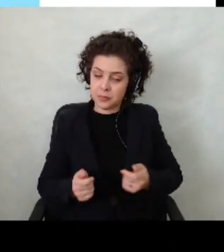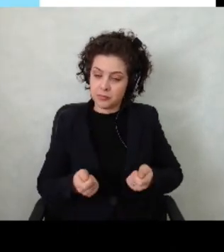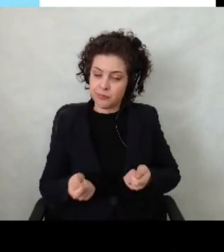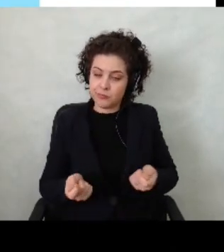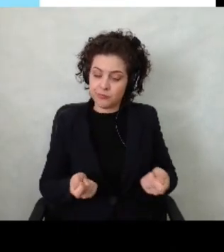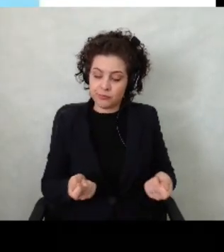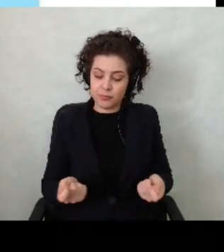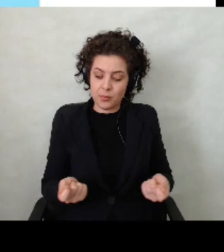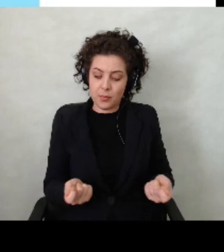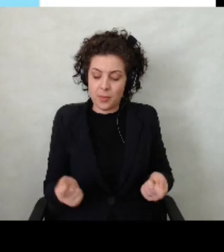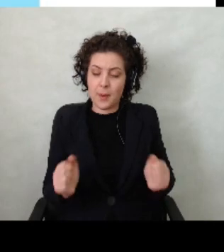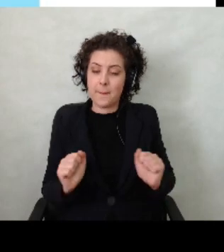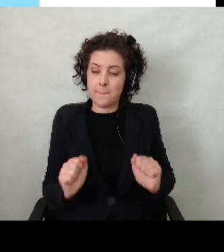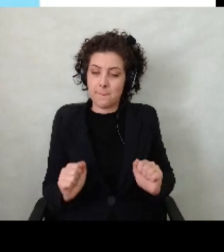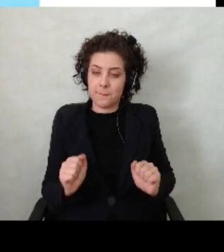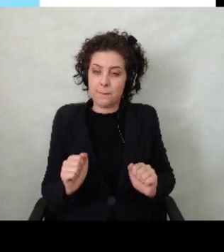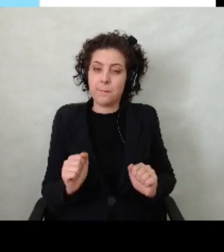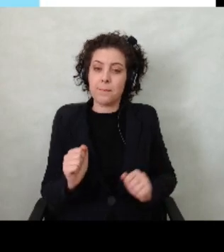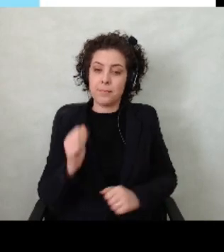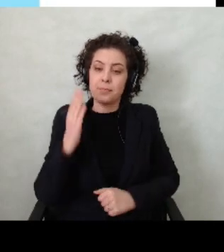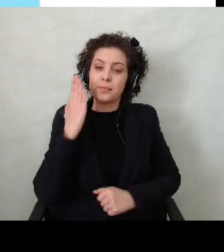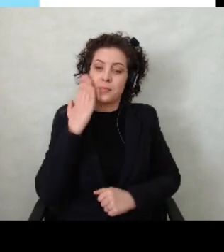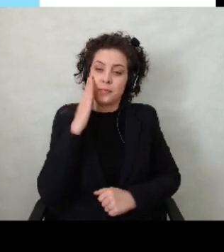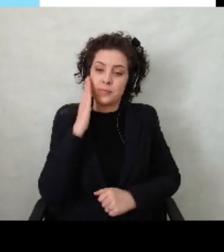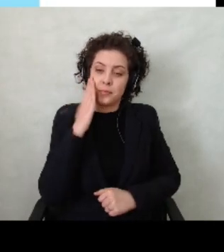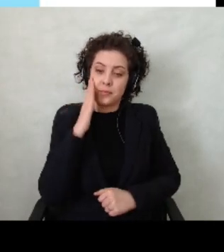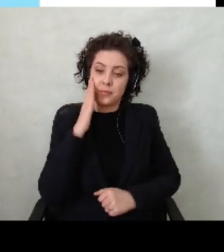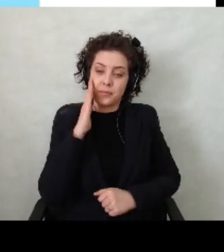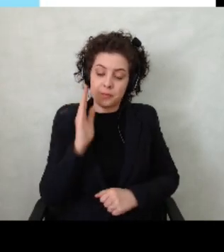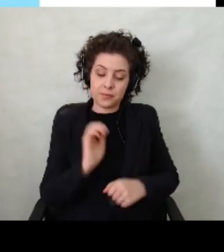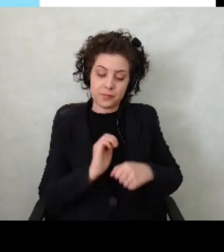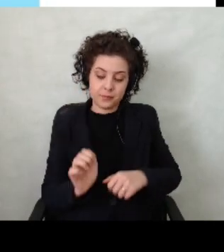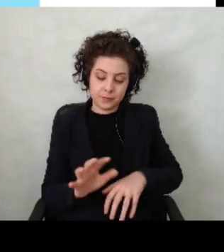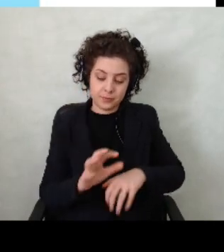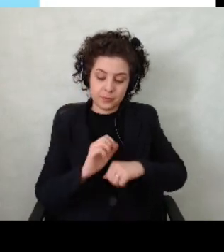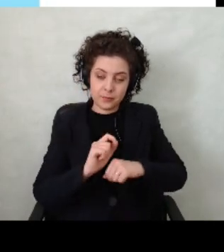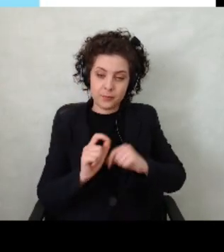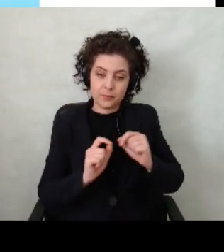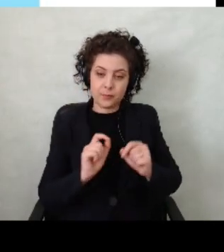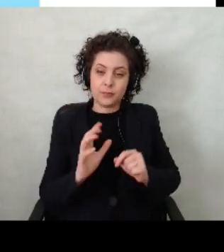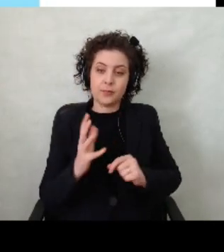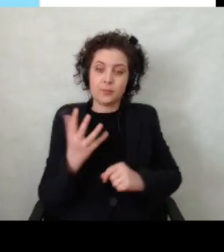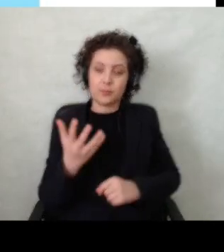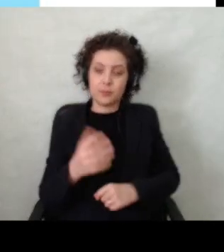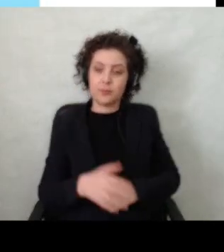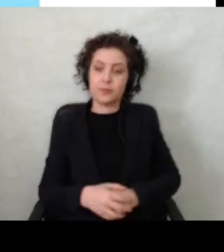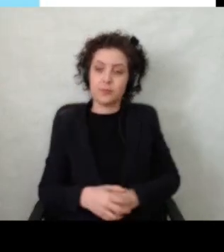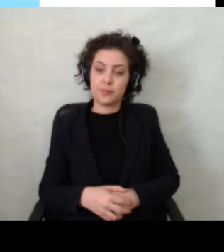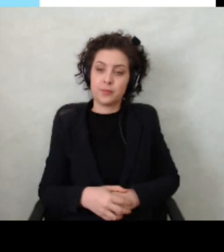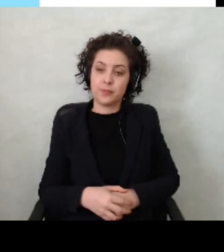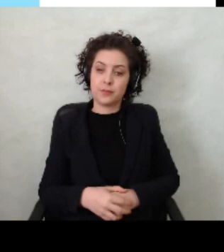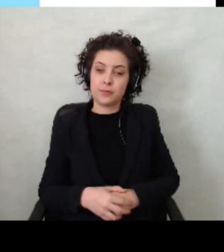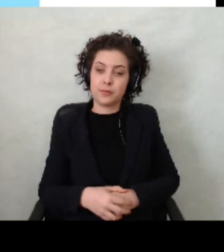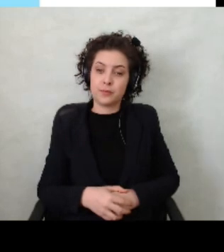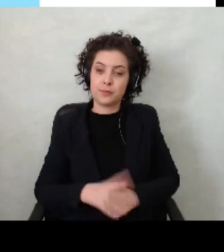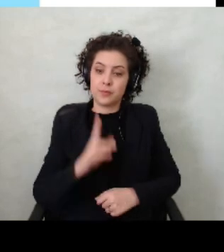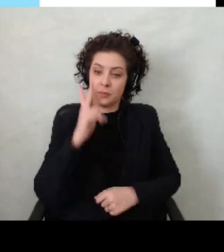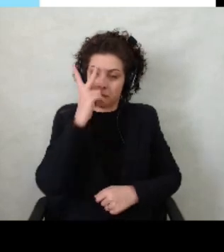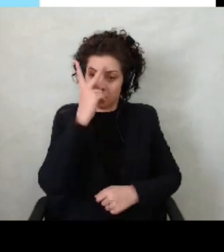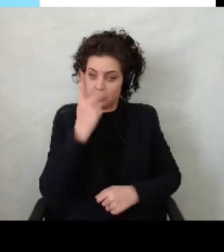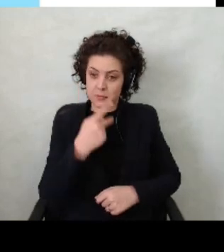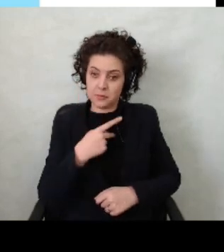infecção pelo SARS-CoV-2, ele causa um cytokine storm, né, uma alta produção de